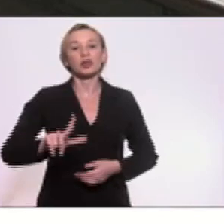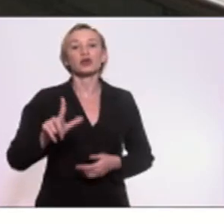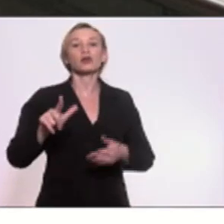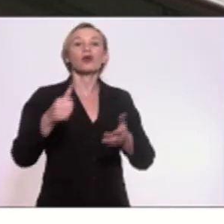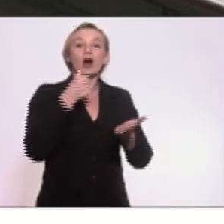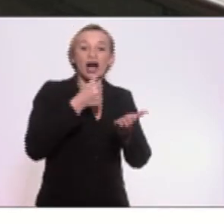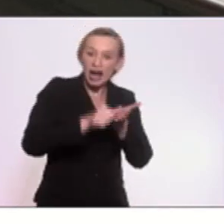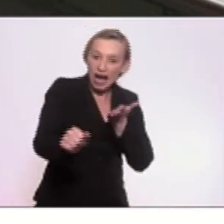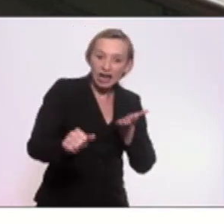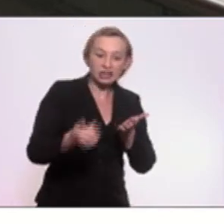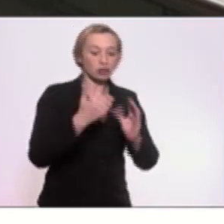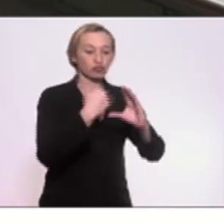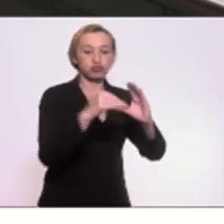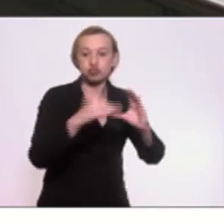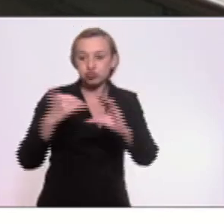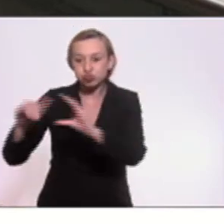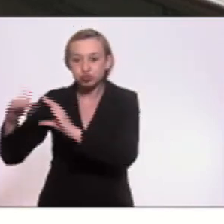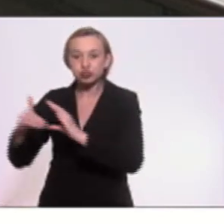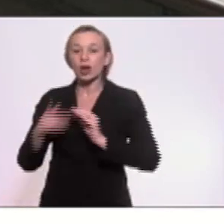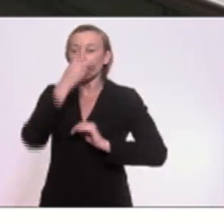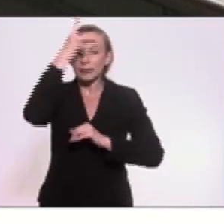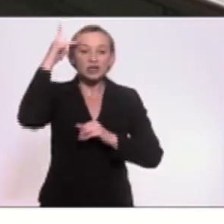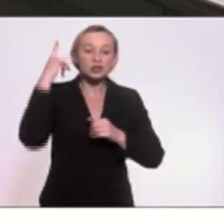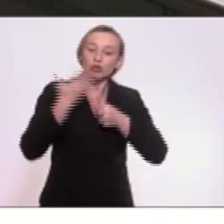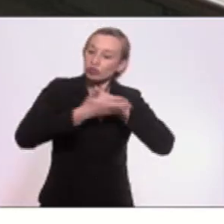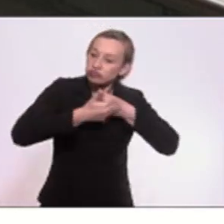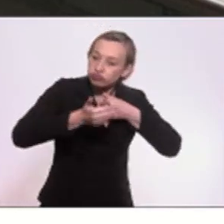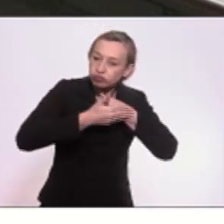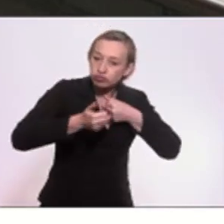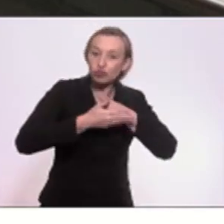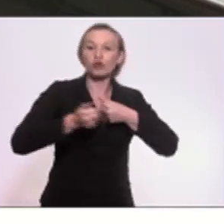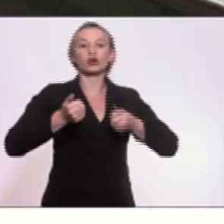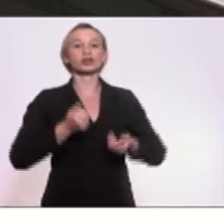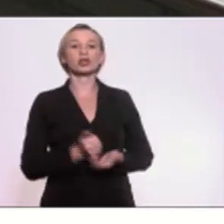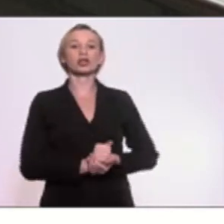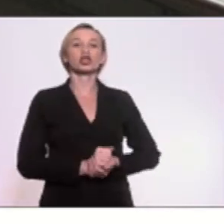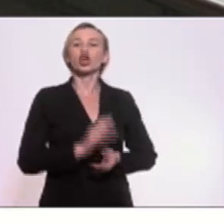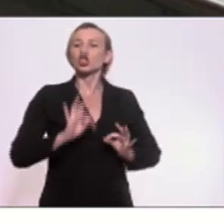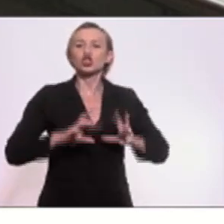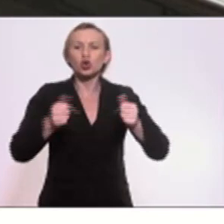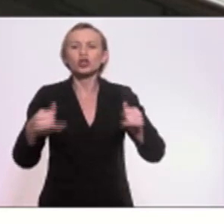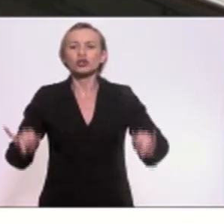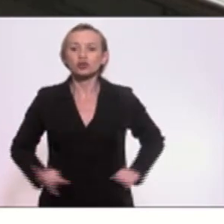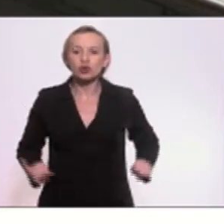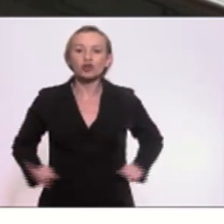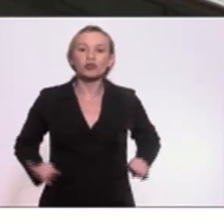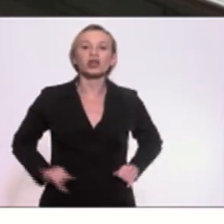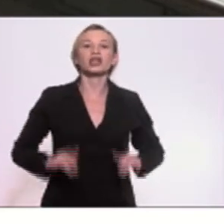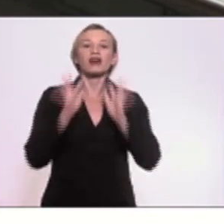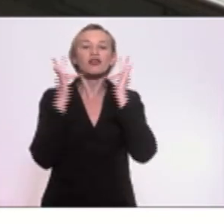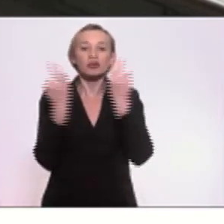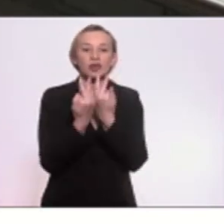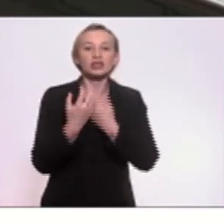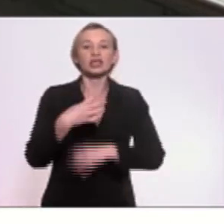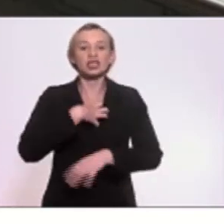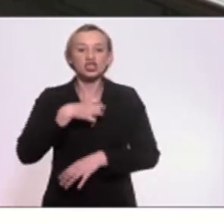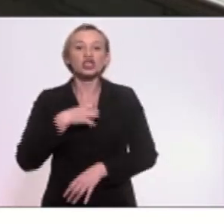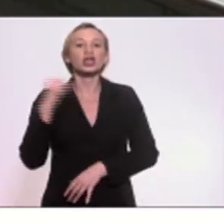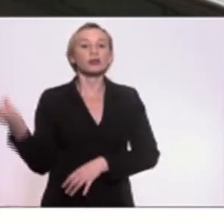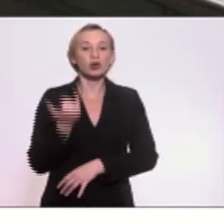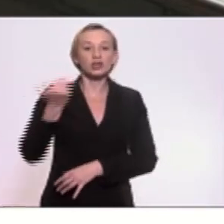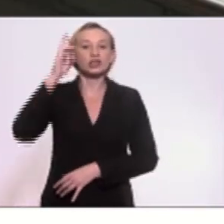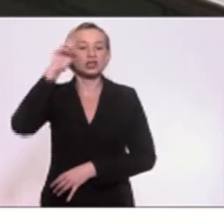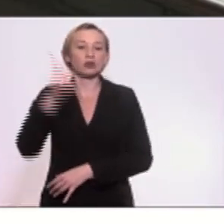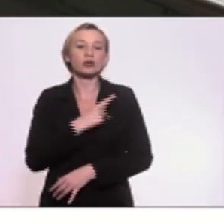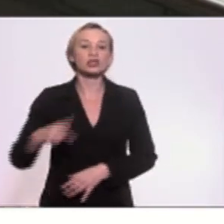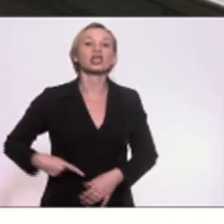inteiro, ou seja, de pessoas acalentando, acariciando toda a dor que essa família está sentindo. E muito importante, senhor